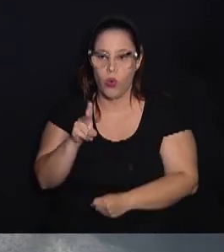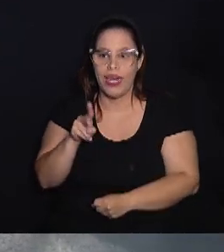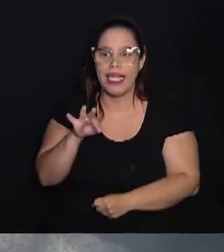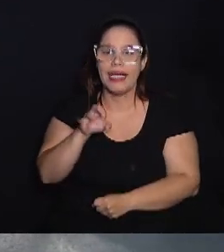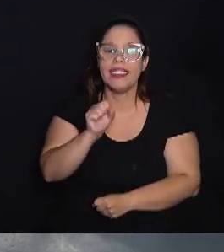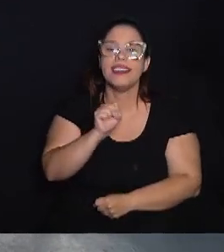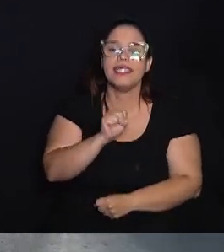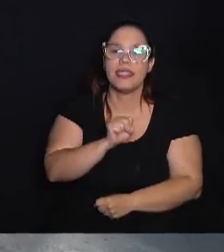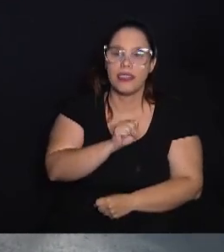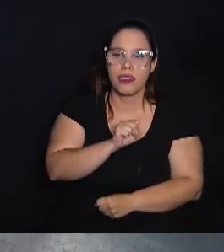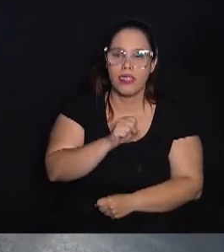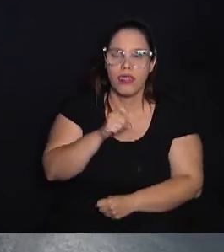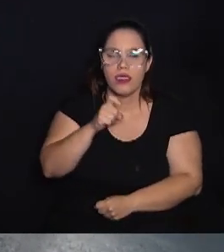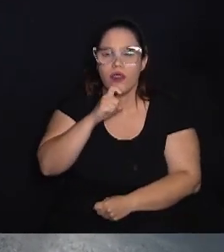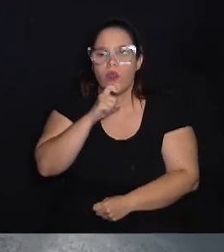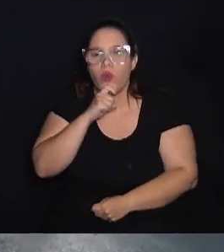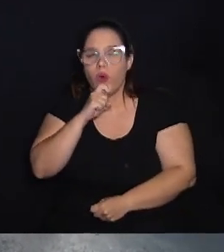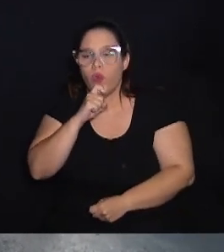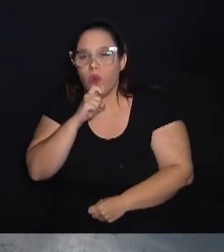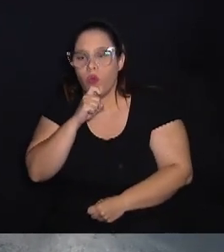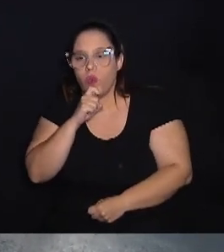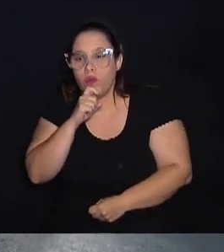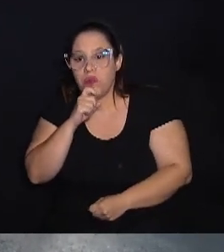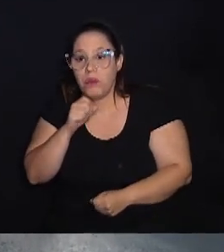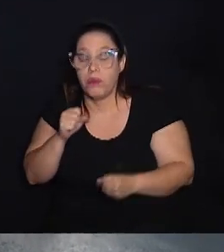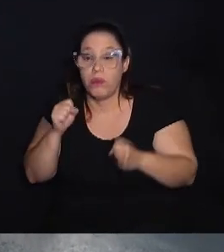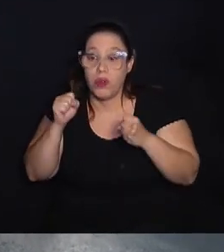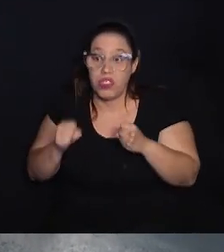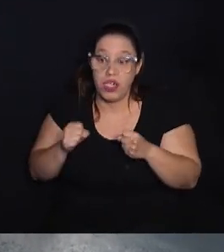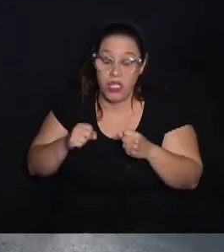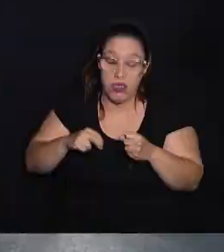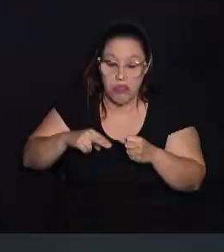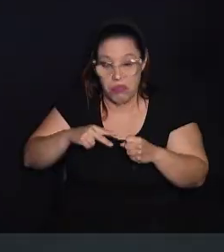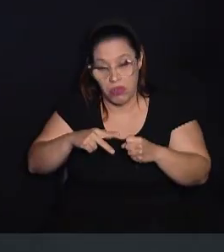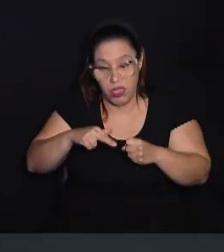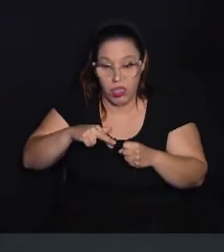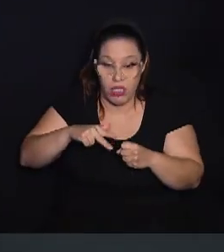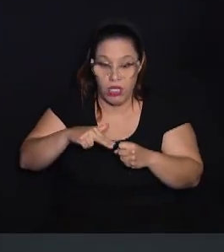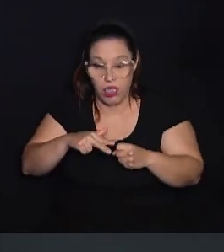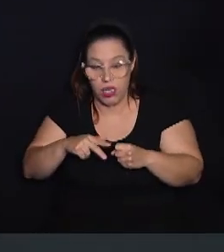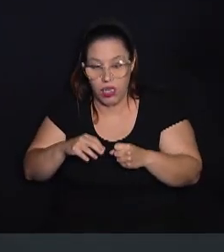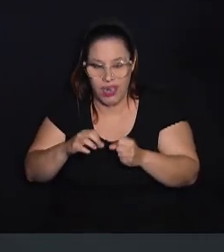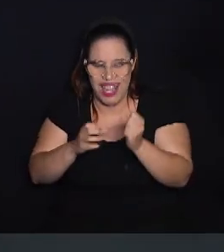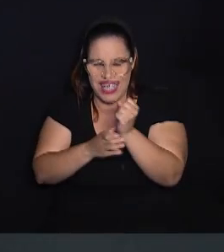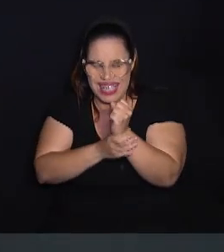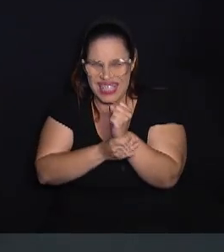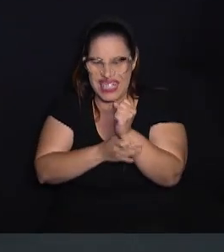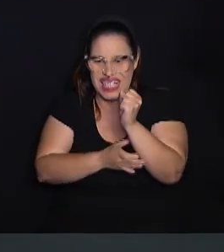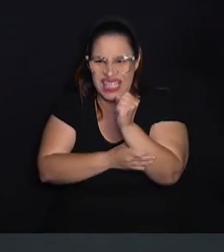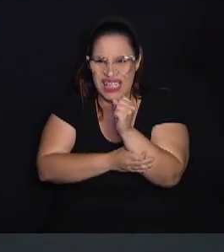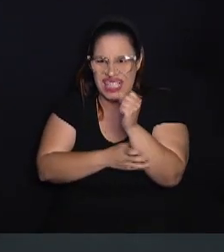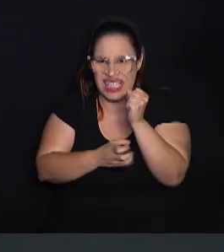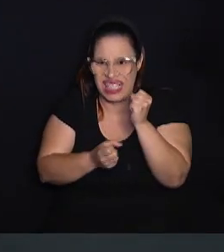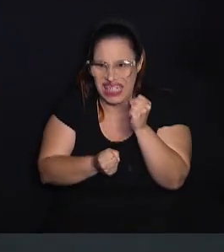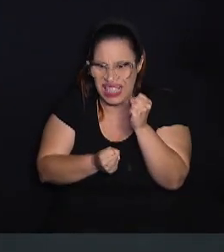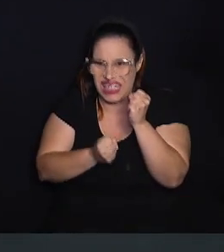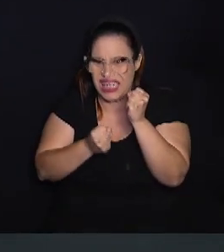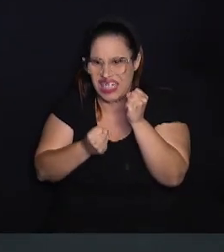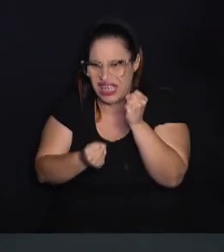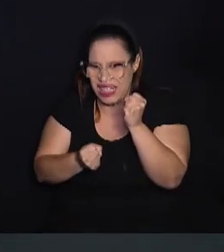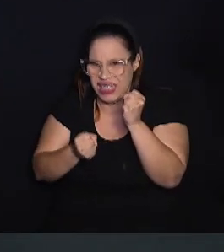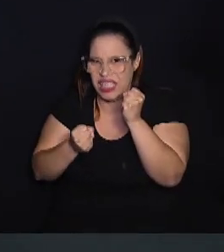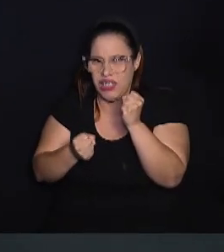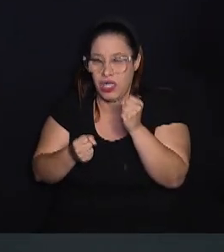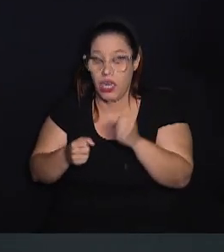comuns para esses sintomas é que no frio, com o fato de não nos movimentarmos muito, a musculatura fica mais contraída, causando